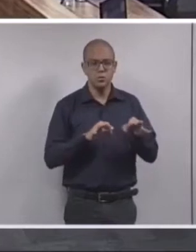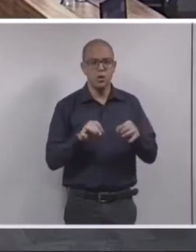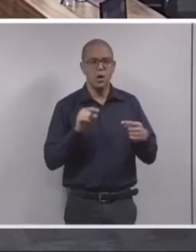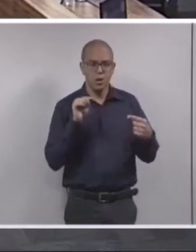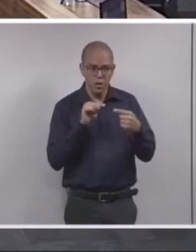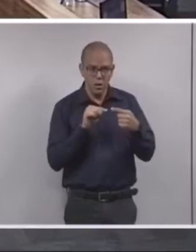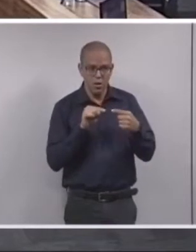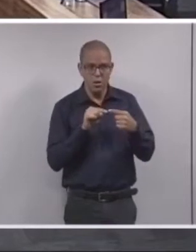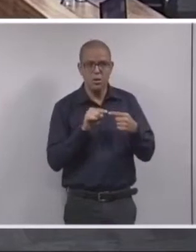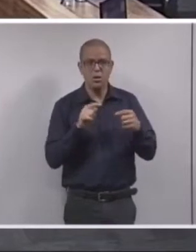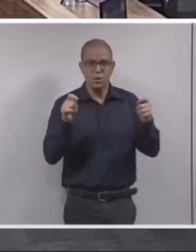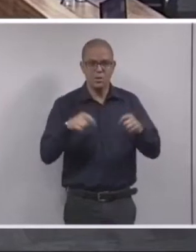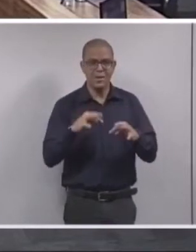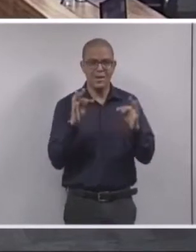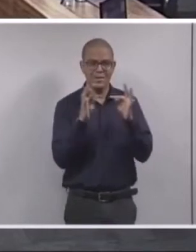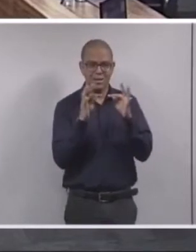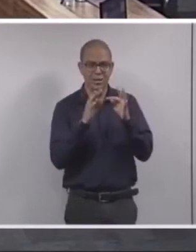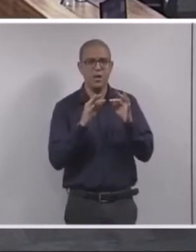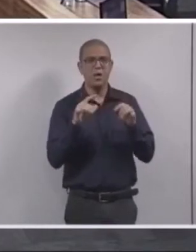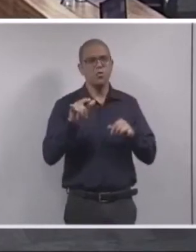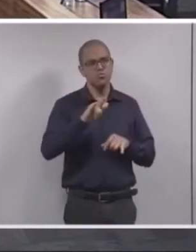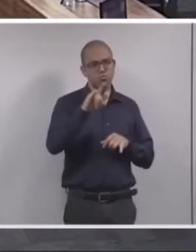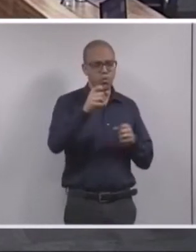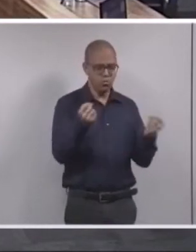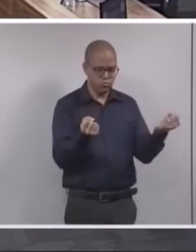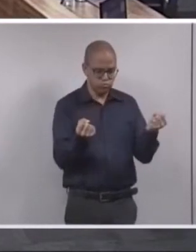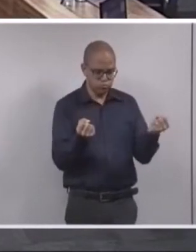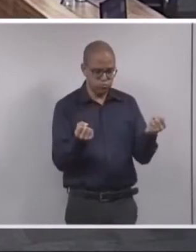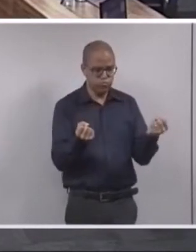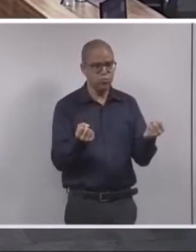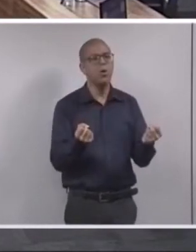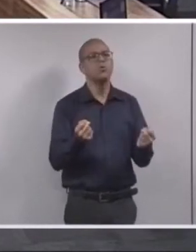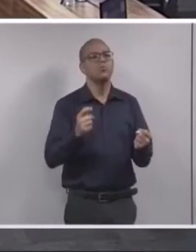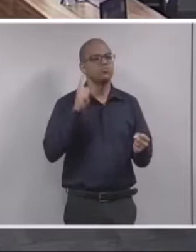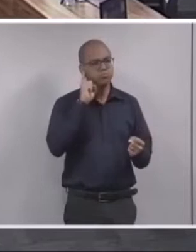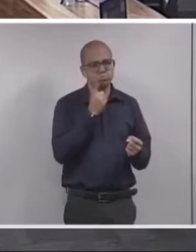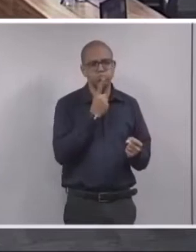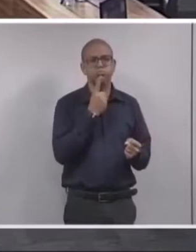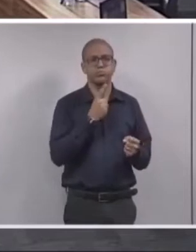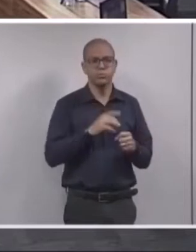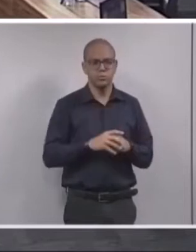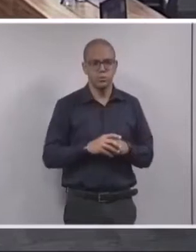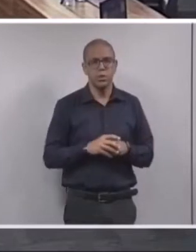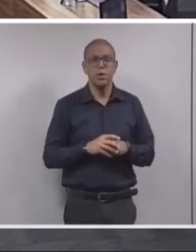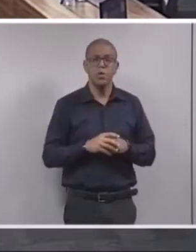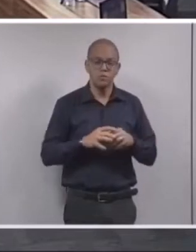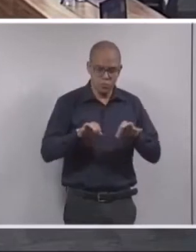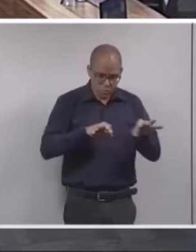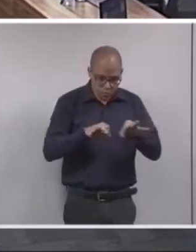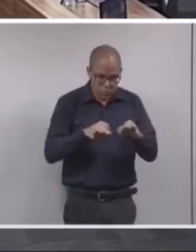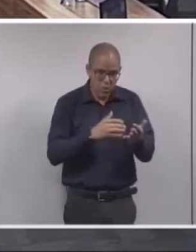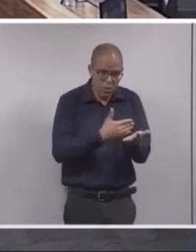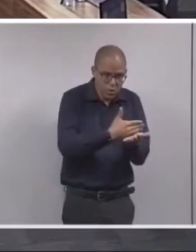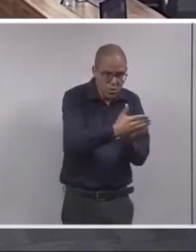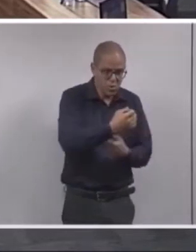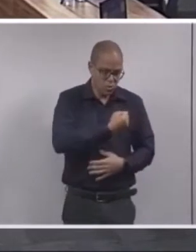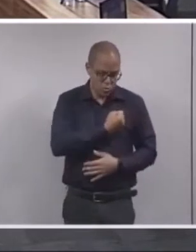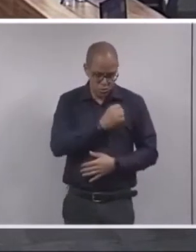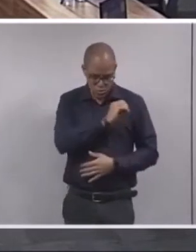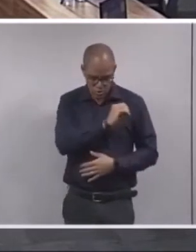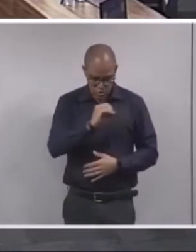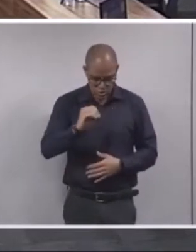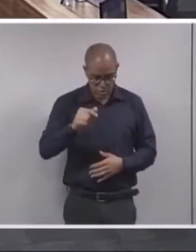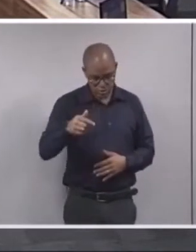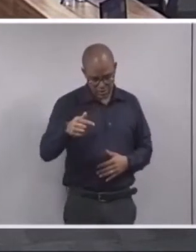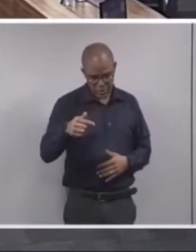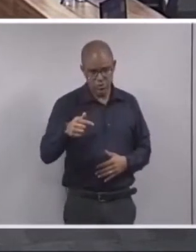viabilidade técnica de pilotagem por pilotos surdos. Os autos foram inaugurados com o despacho número